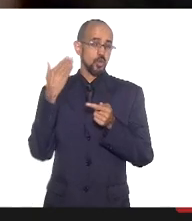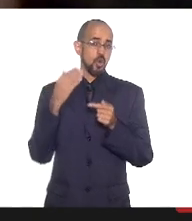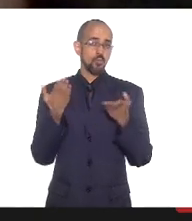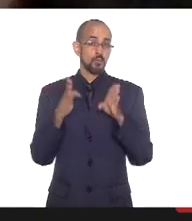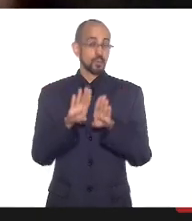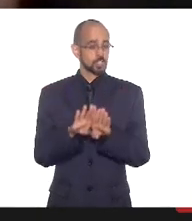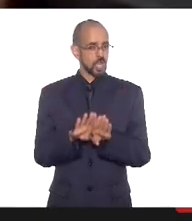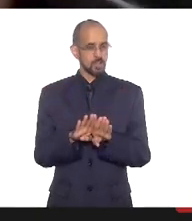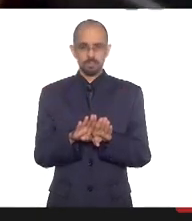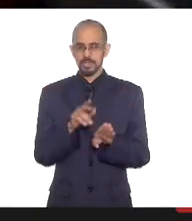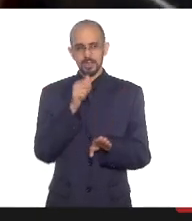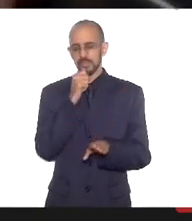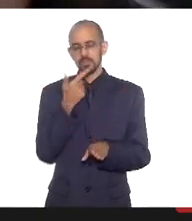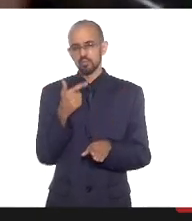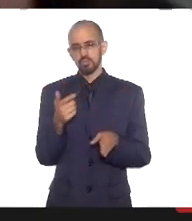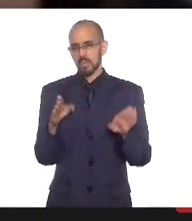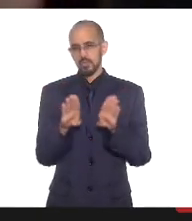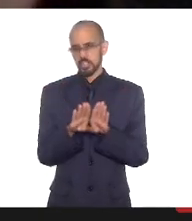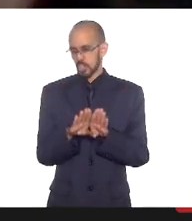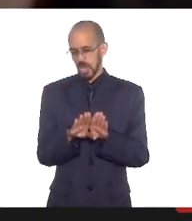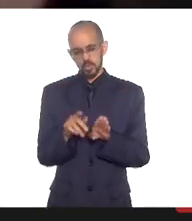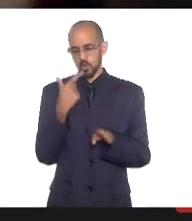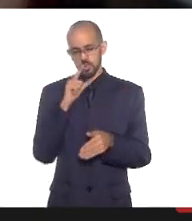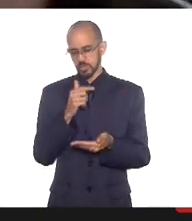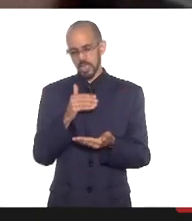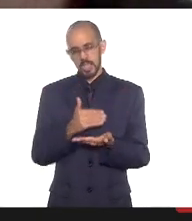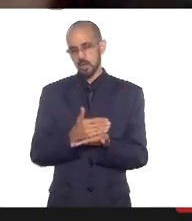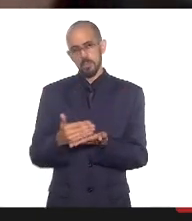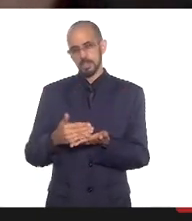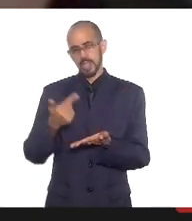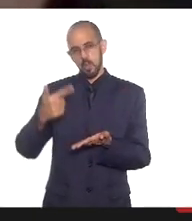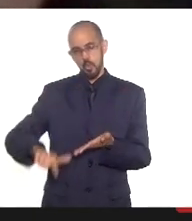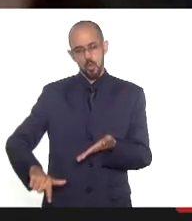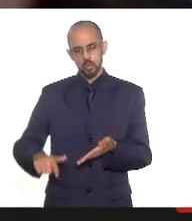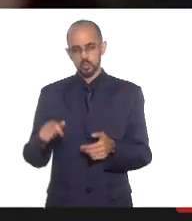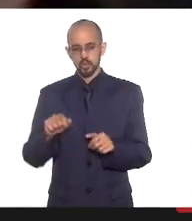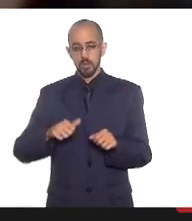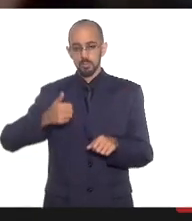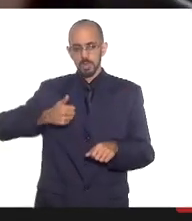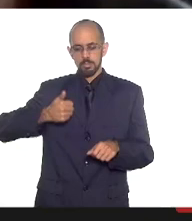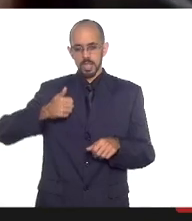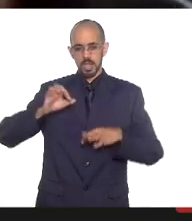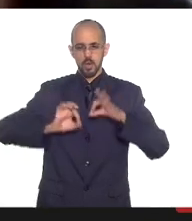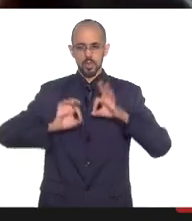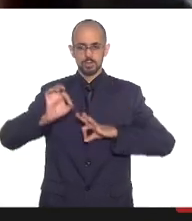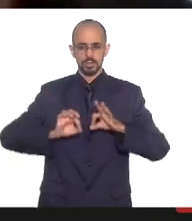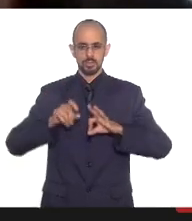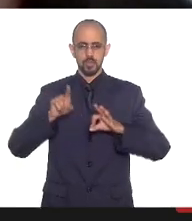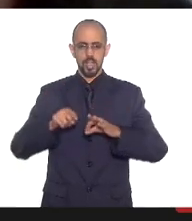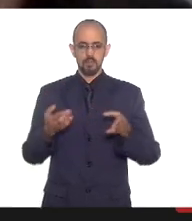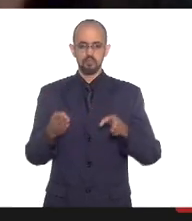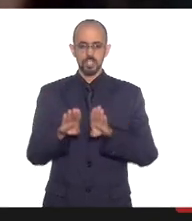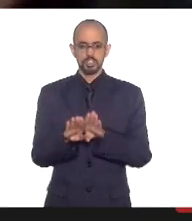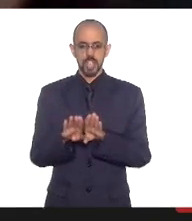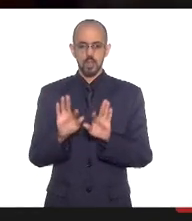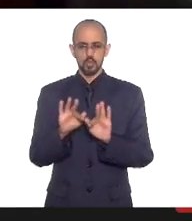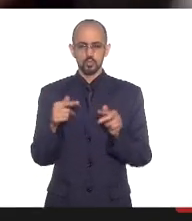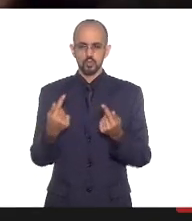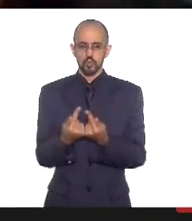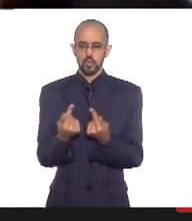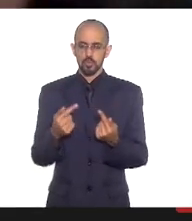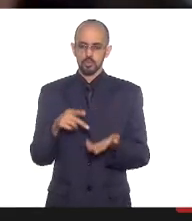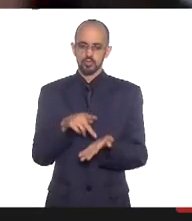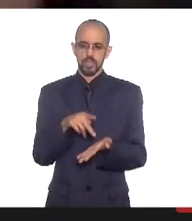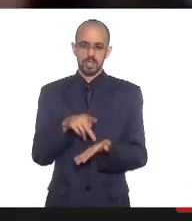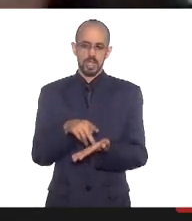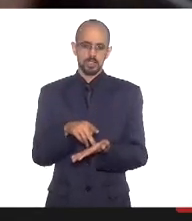e fecha o atual e não consegue entrar no próximo então eu penso que uma primeira organização é fechar os grupos de fato e